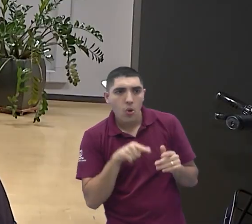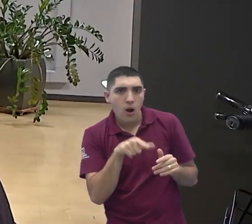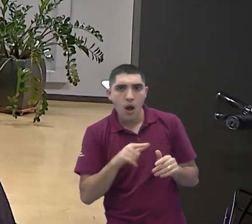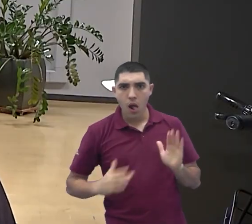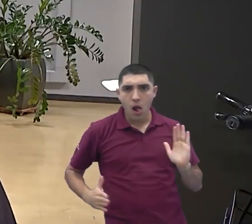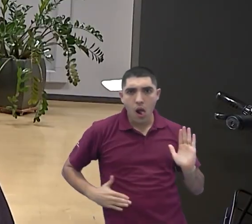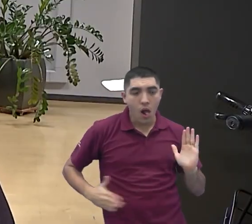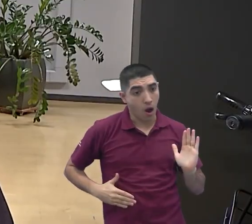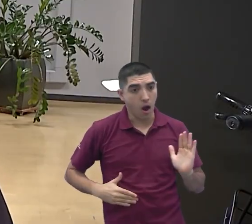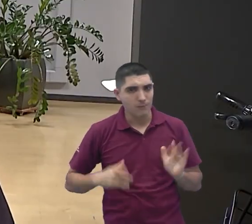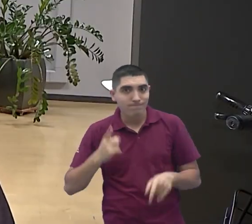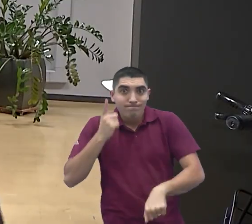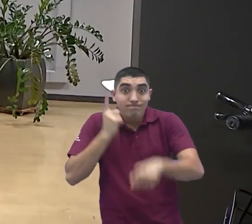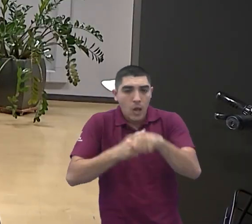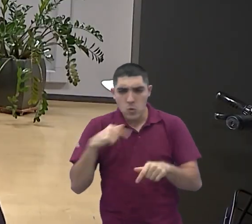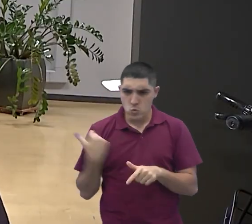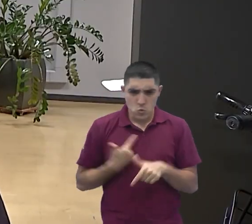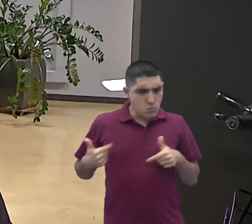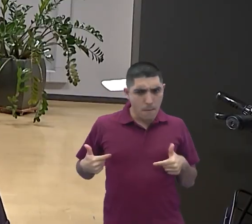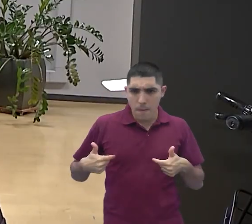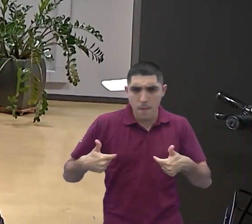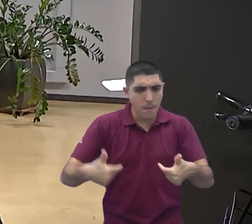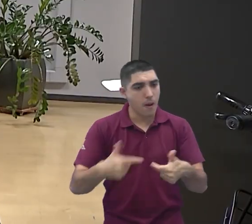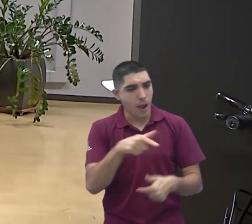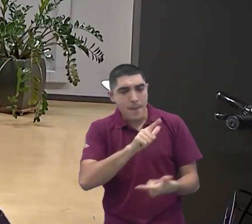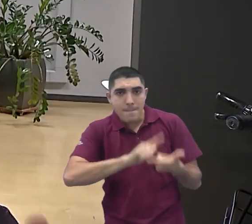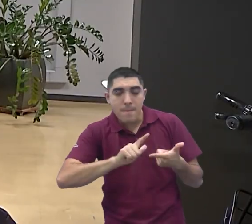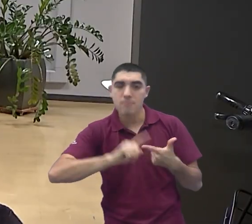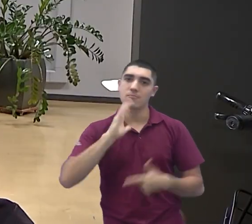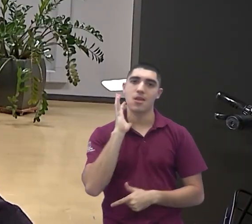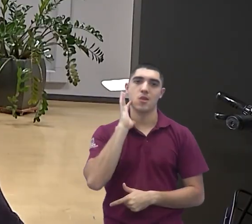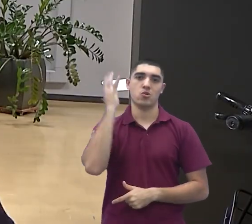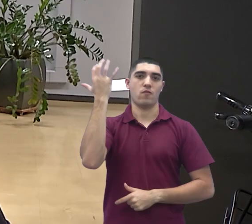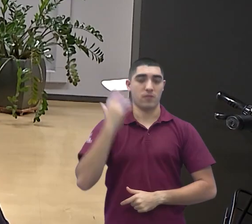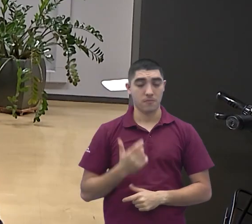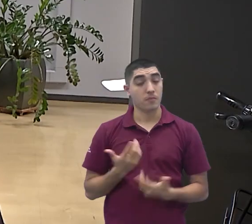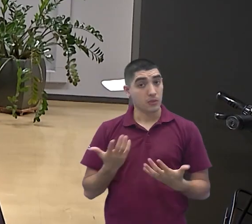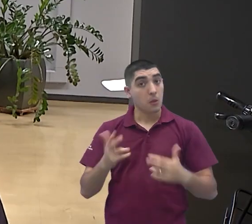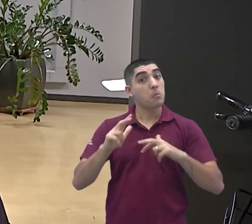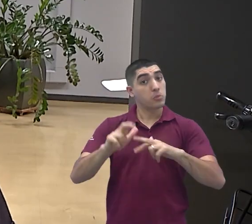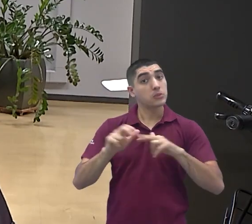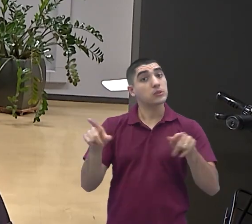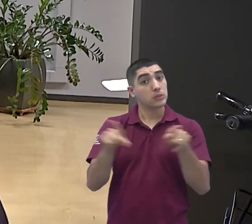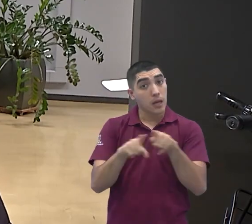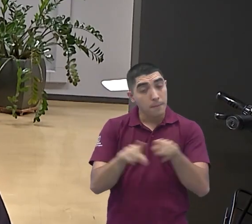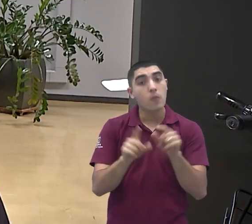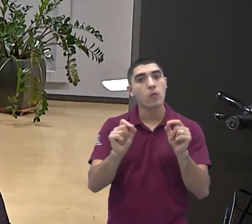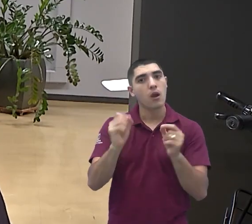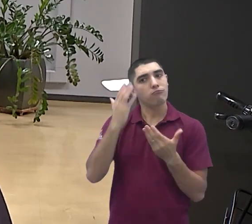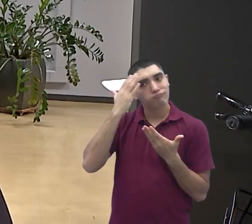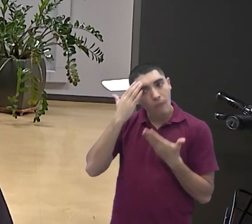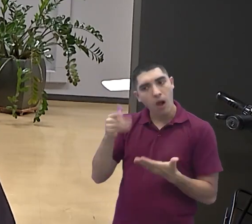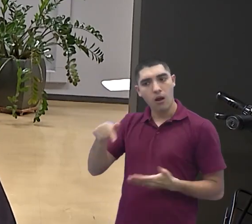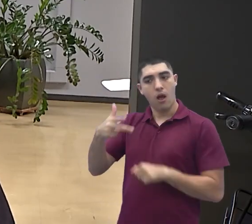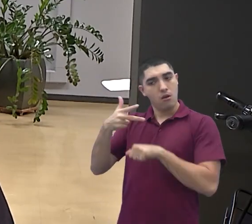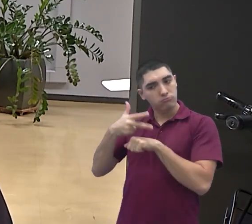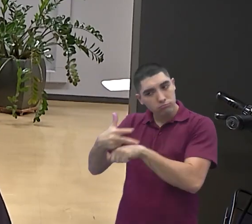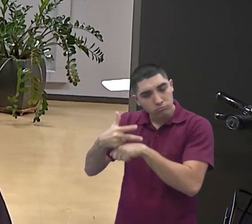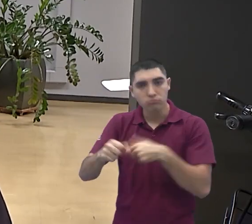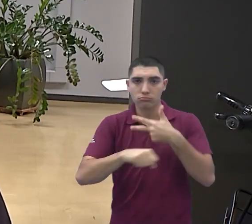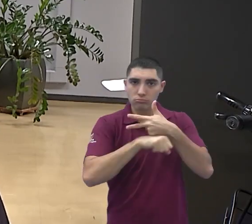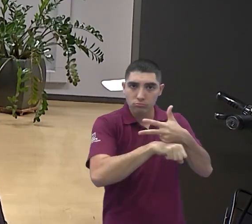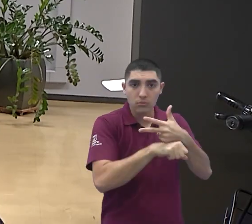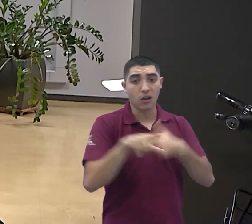gera aquele tempo-resposta tão importante para a solução dos problemas acontecidos. Mais do que isso, através da